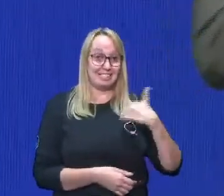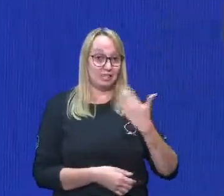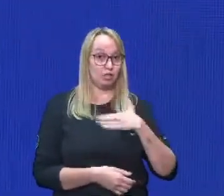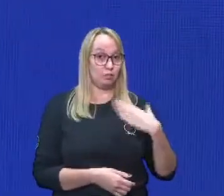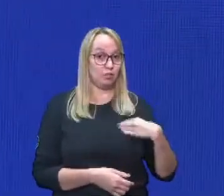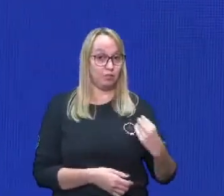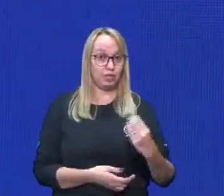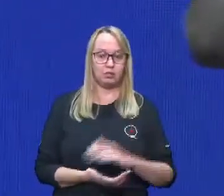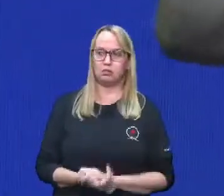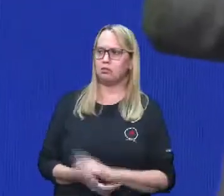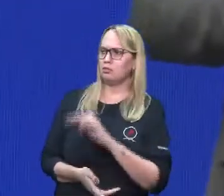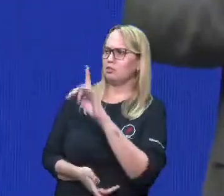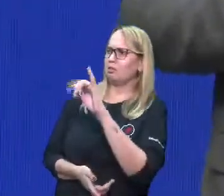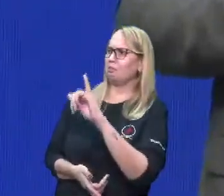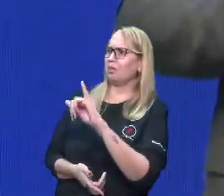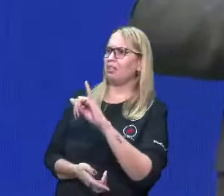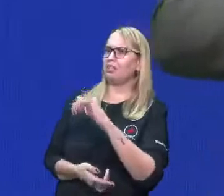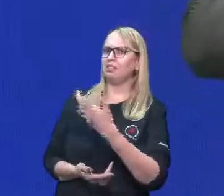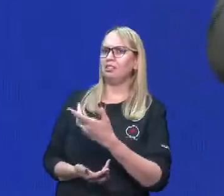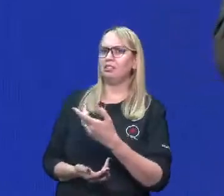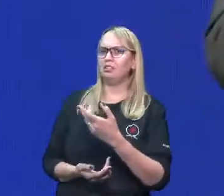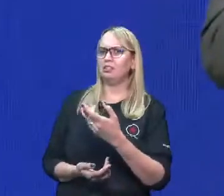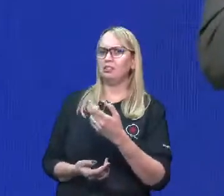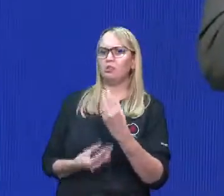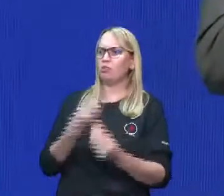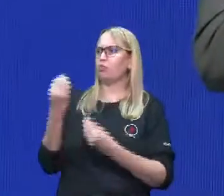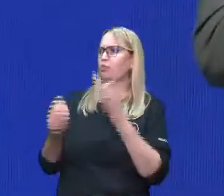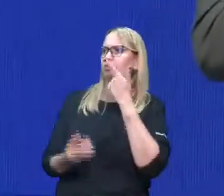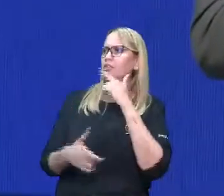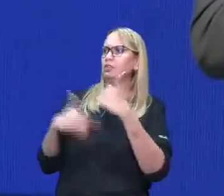ele virou para mim e falou assim, pai, quem vai me dar emprego? Eu falei, eu,